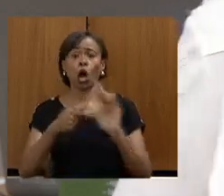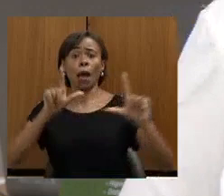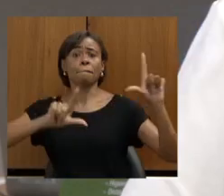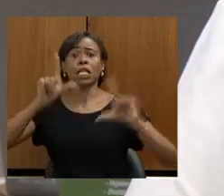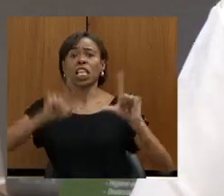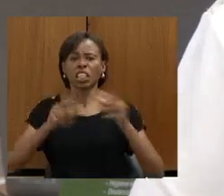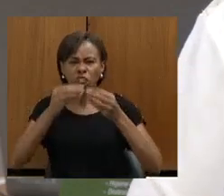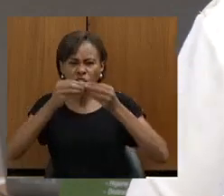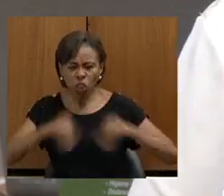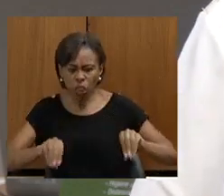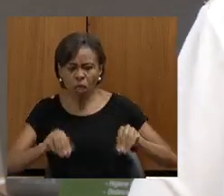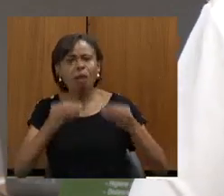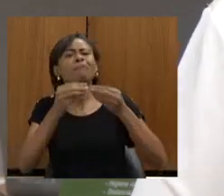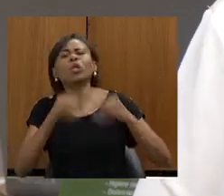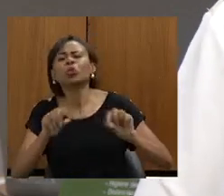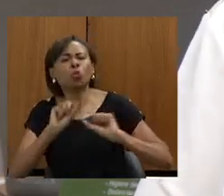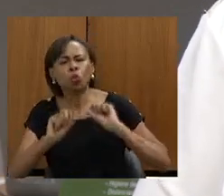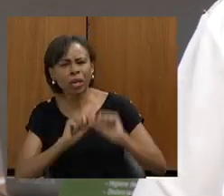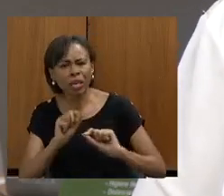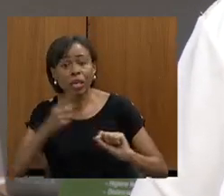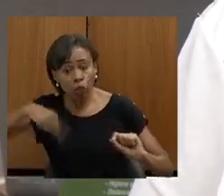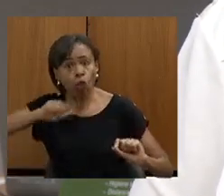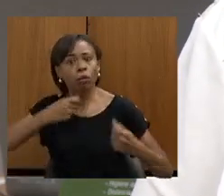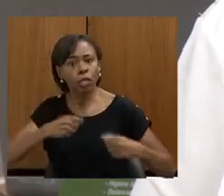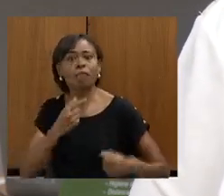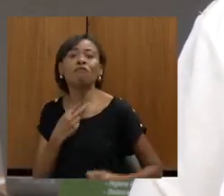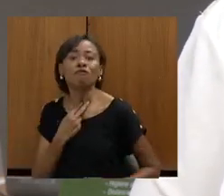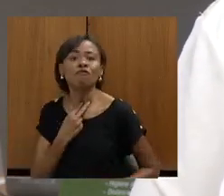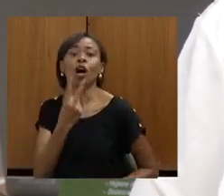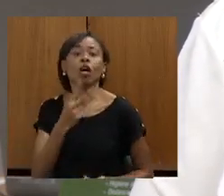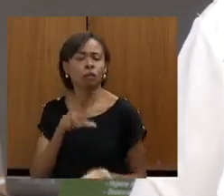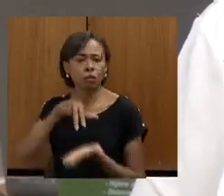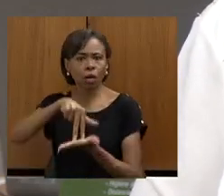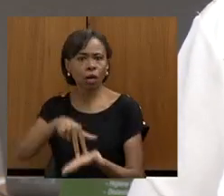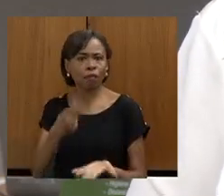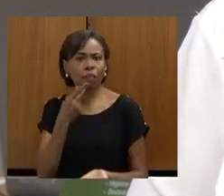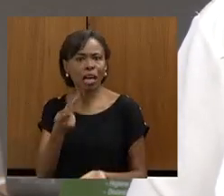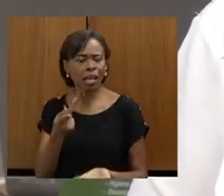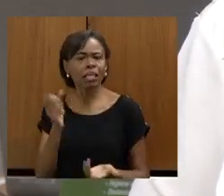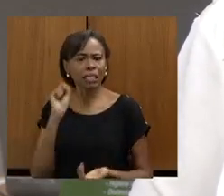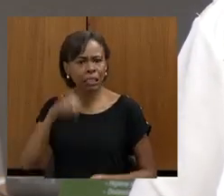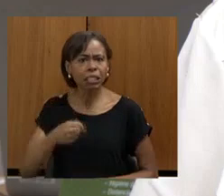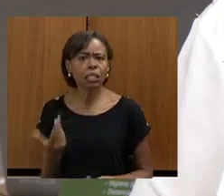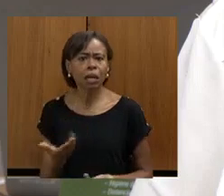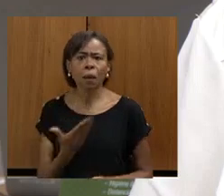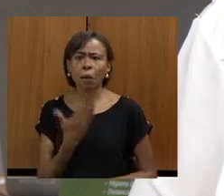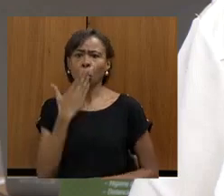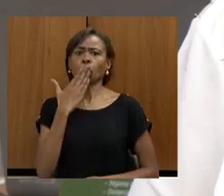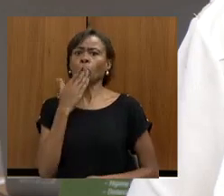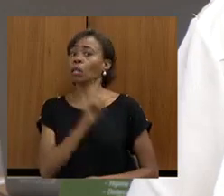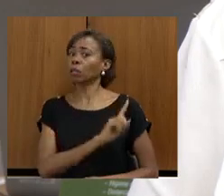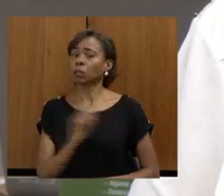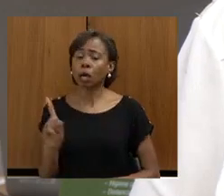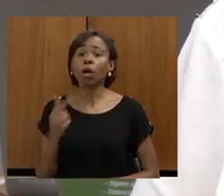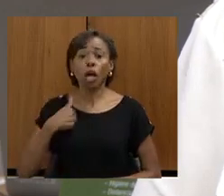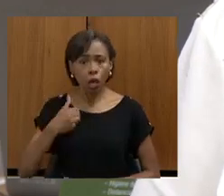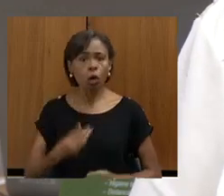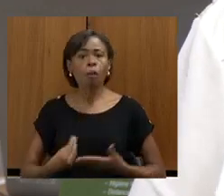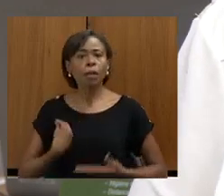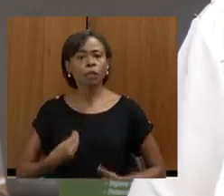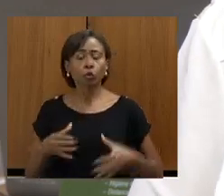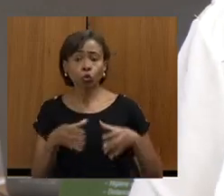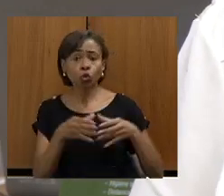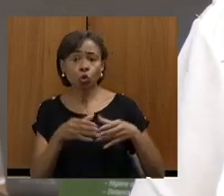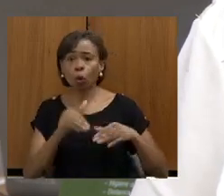Prejudica o quê? Nós temos que ter voz. Chega de nos calarmos. Eu participo de grupos onde tem mais de